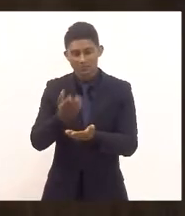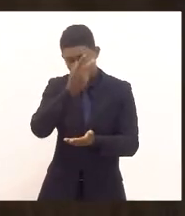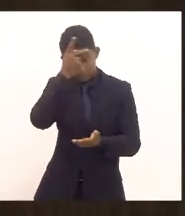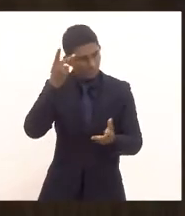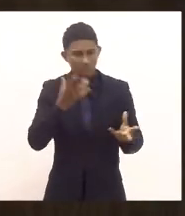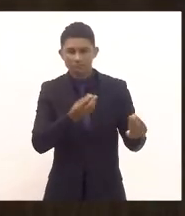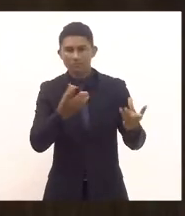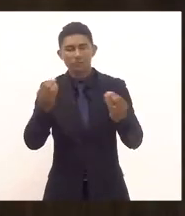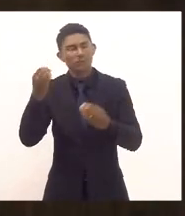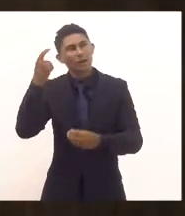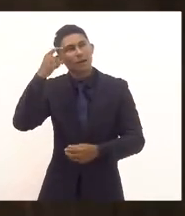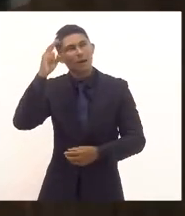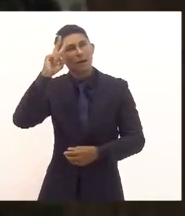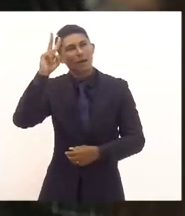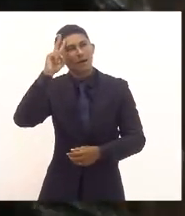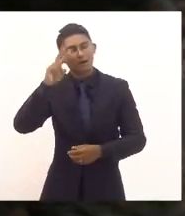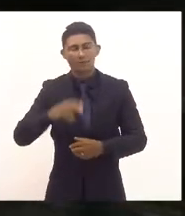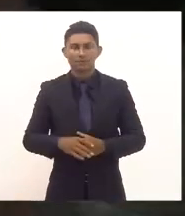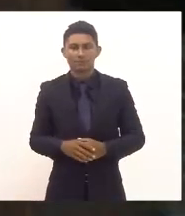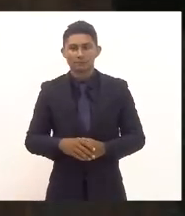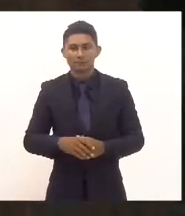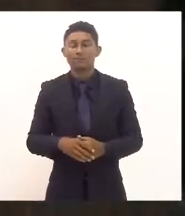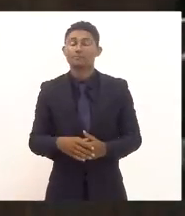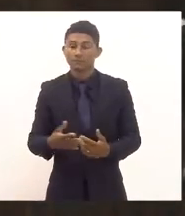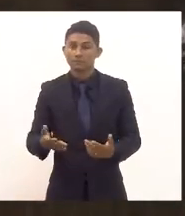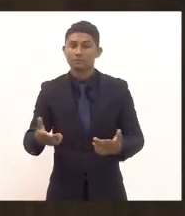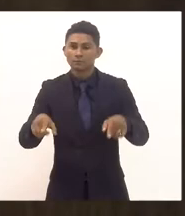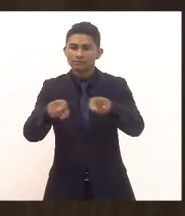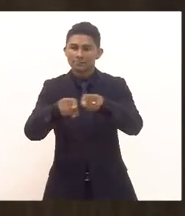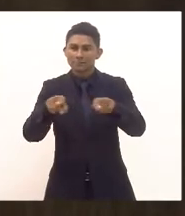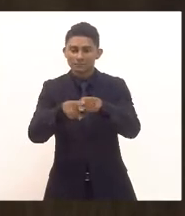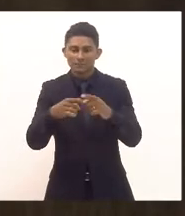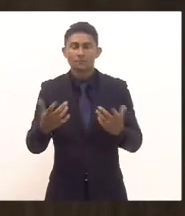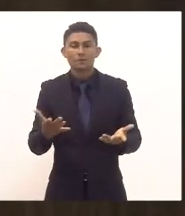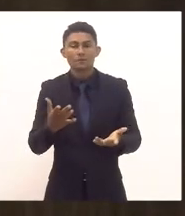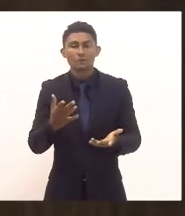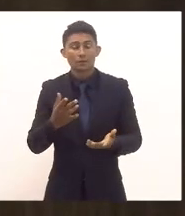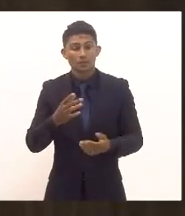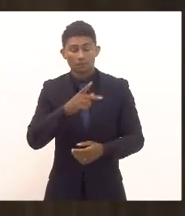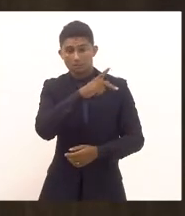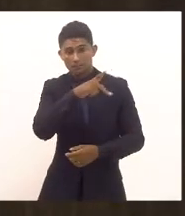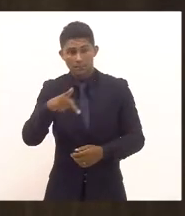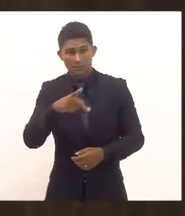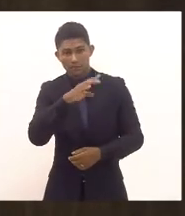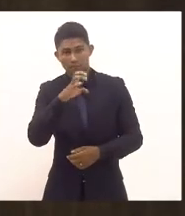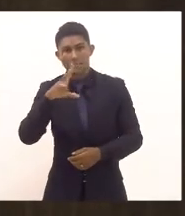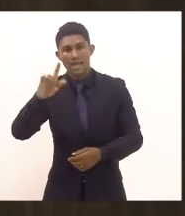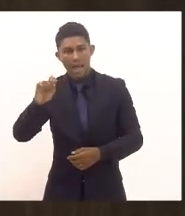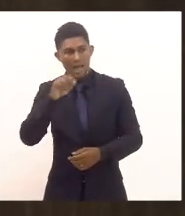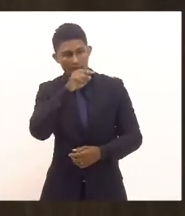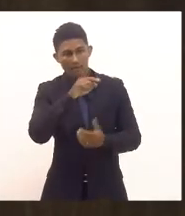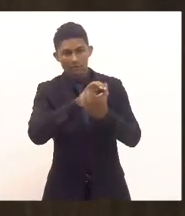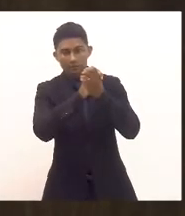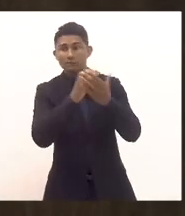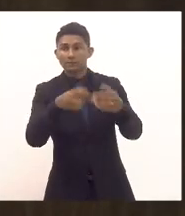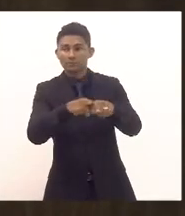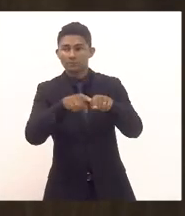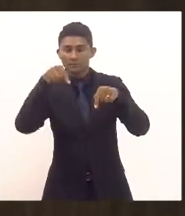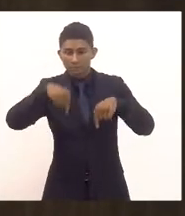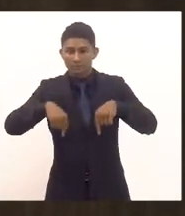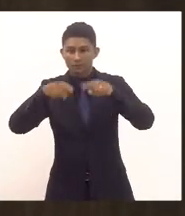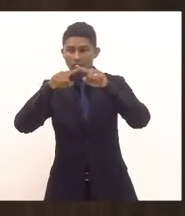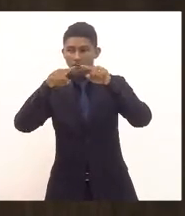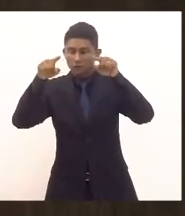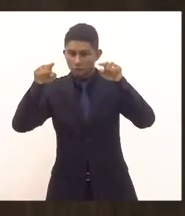gente Celebrar sob a presidência da nossa querida Célia Jordão aqui também com a presença dos funcionários